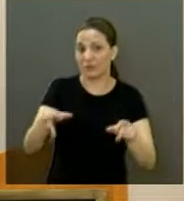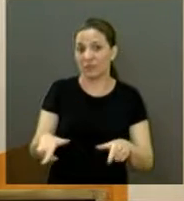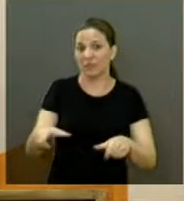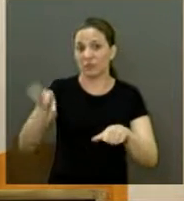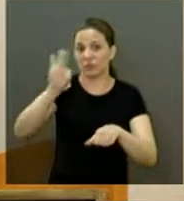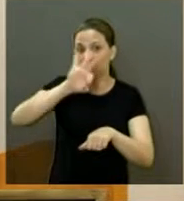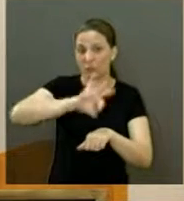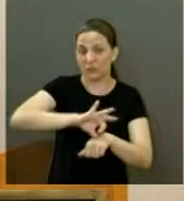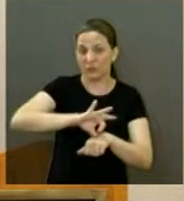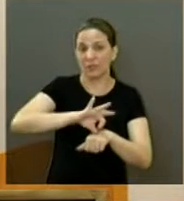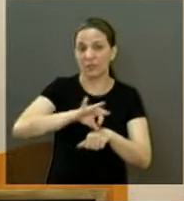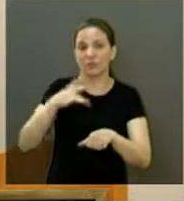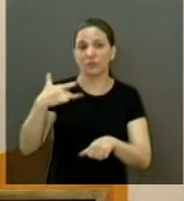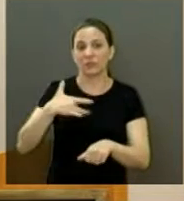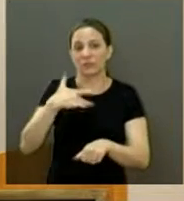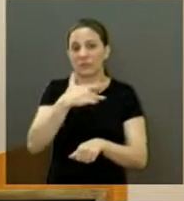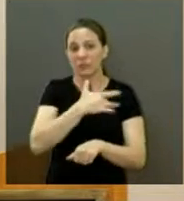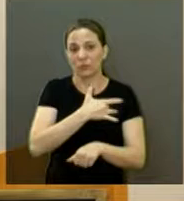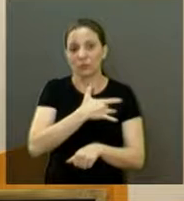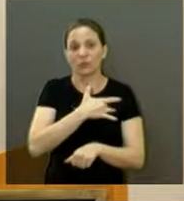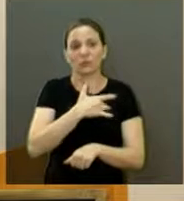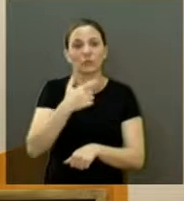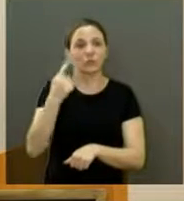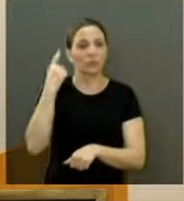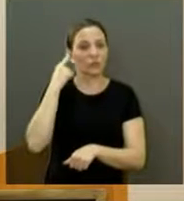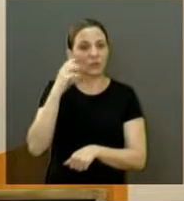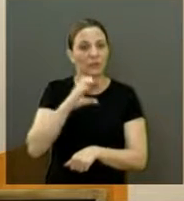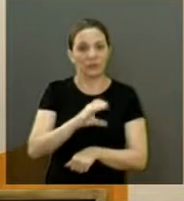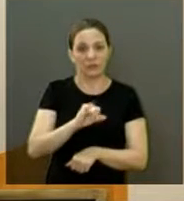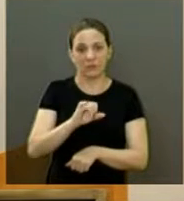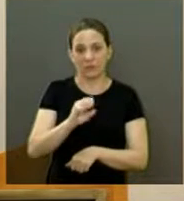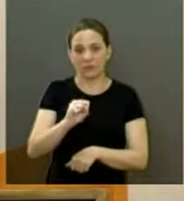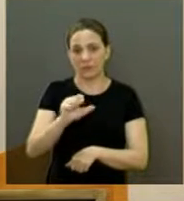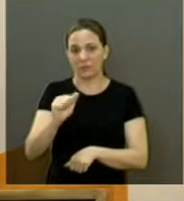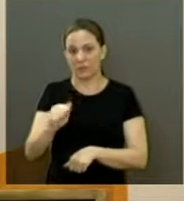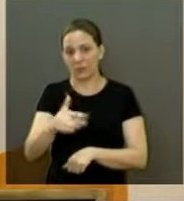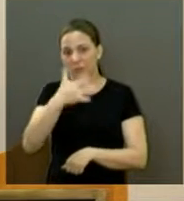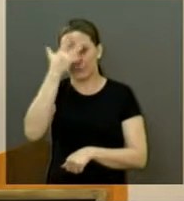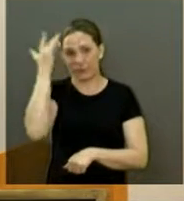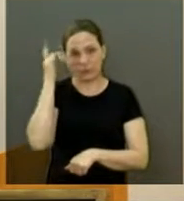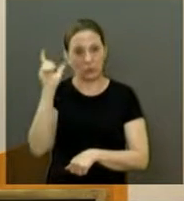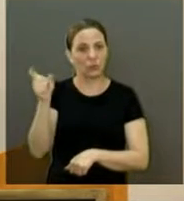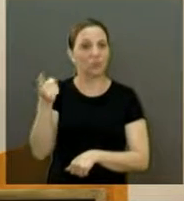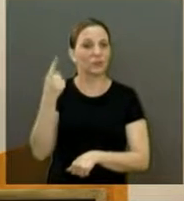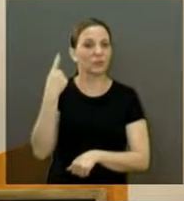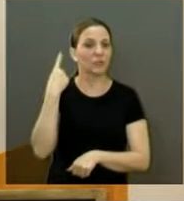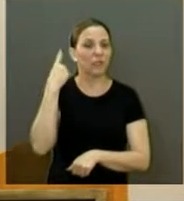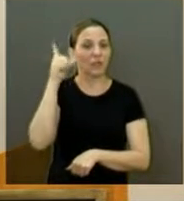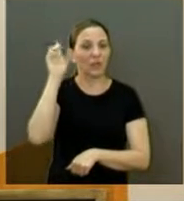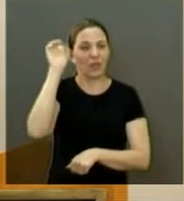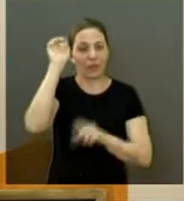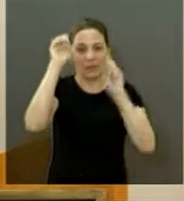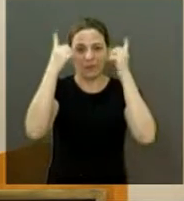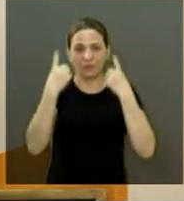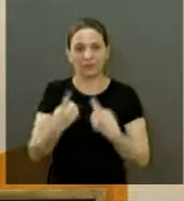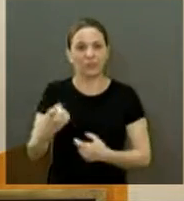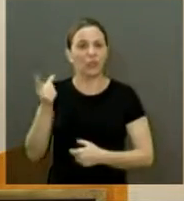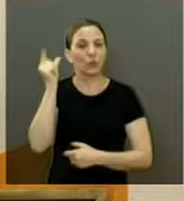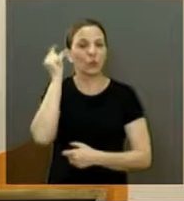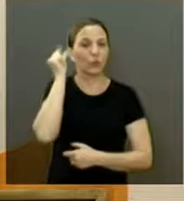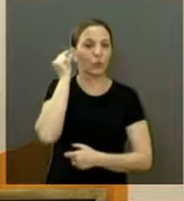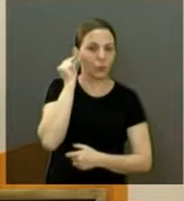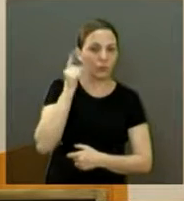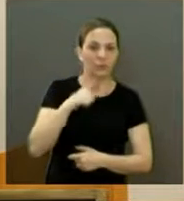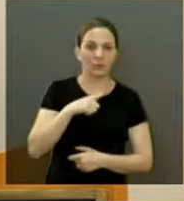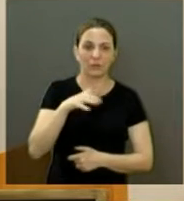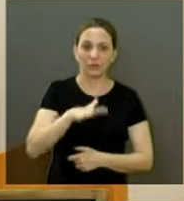integrado de saúde auditivo o cinza para as pessoas com problemas auditivos isa é o único setor que além